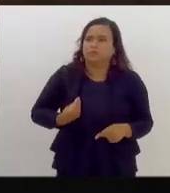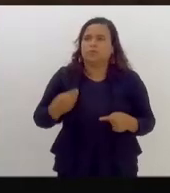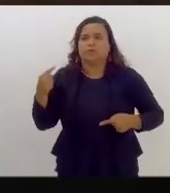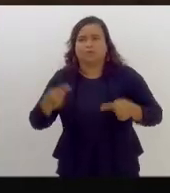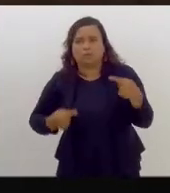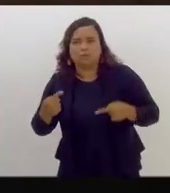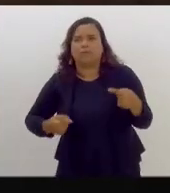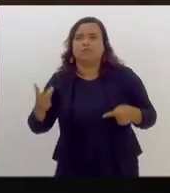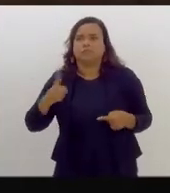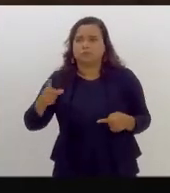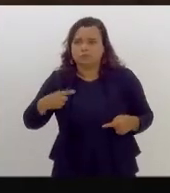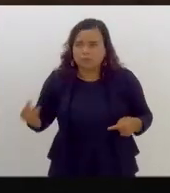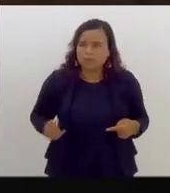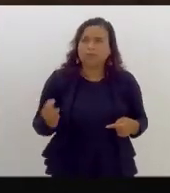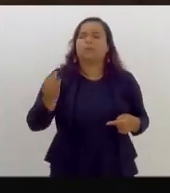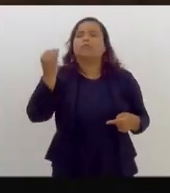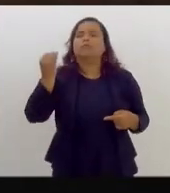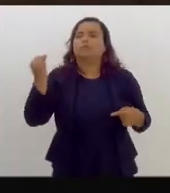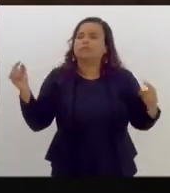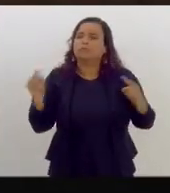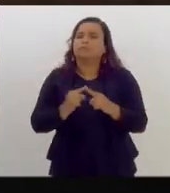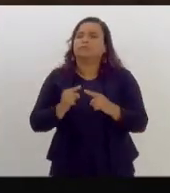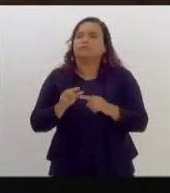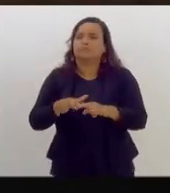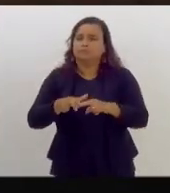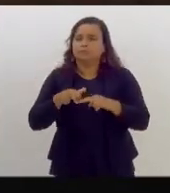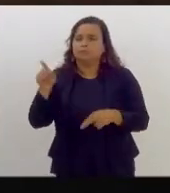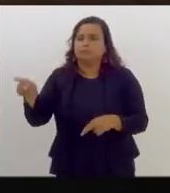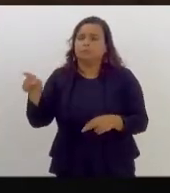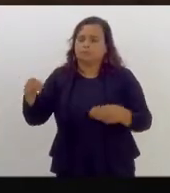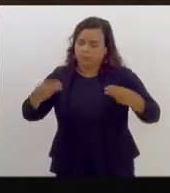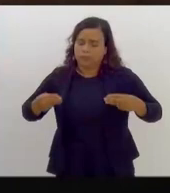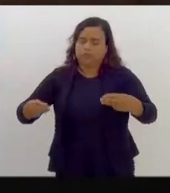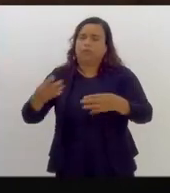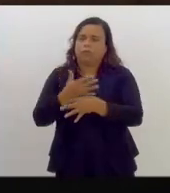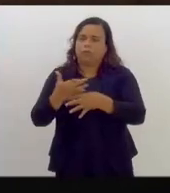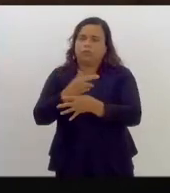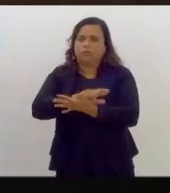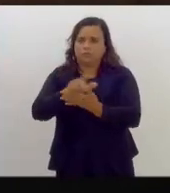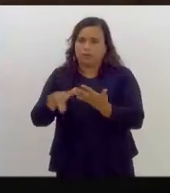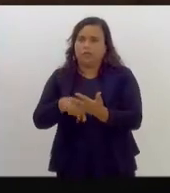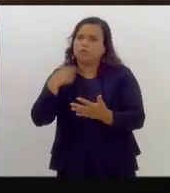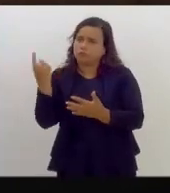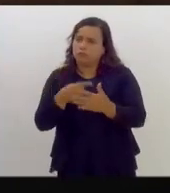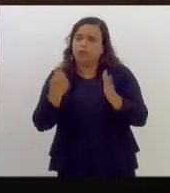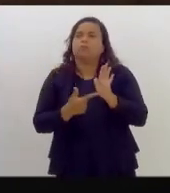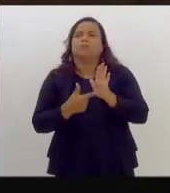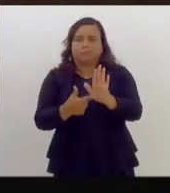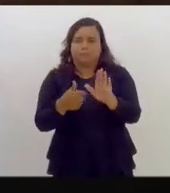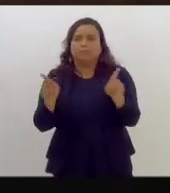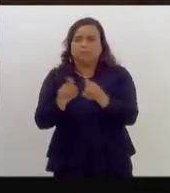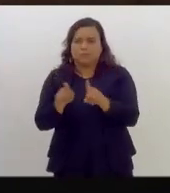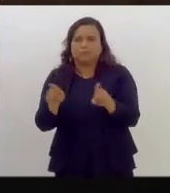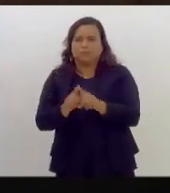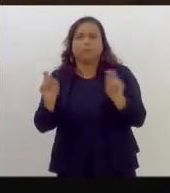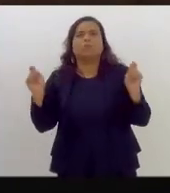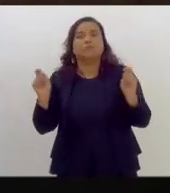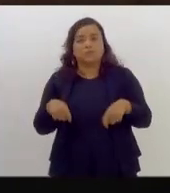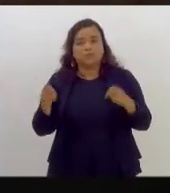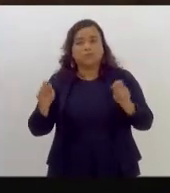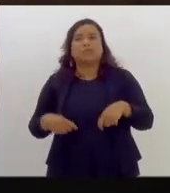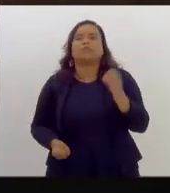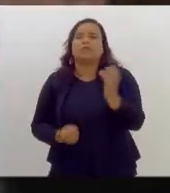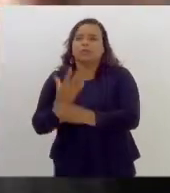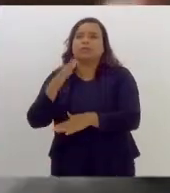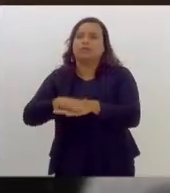debate tão importante e necessário no Ministério das Cidades. Nós apresentamos, inclusive, a possibilidade de